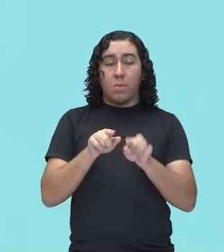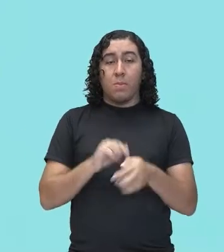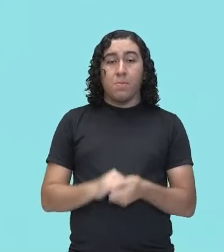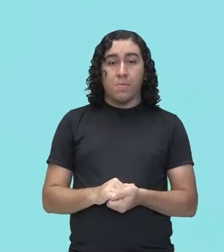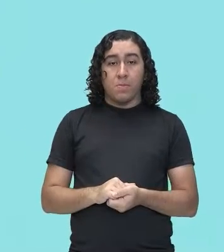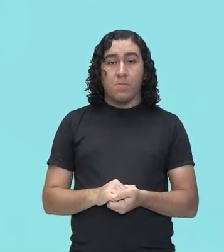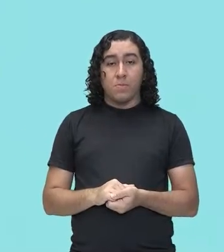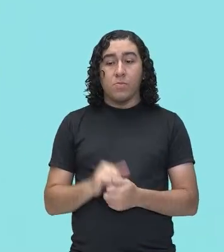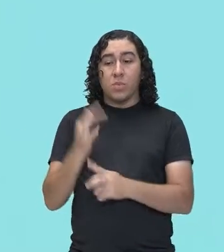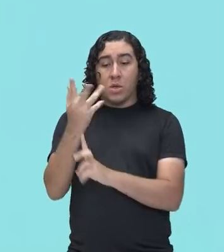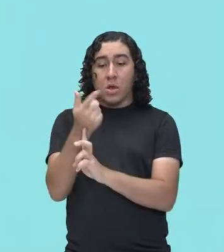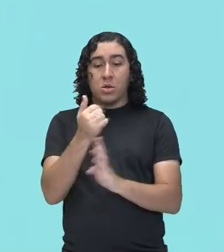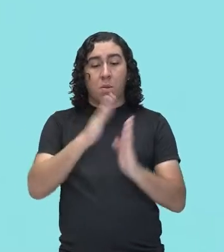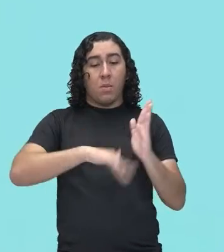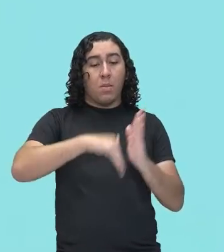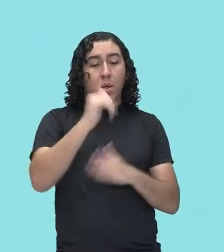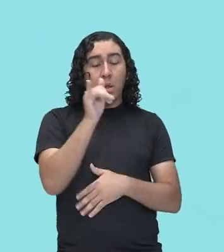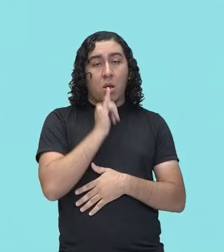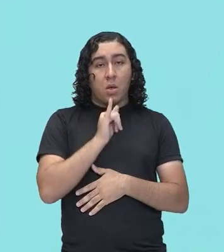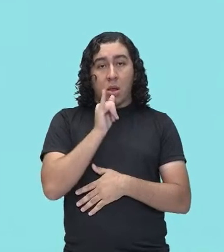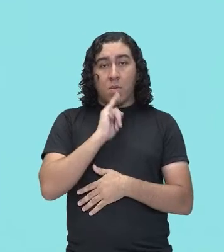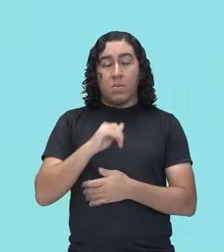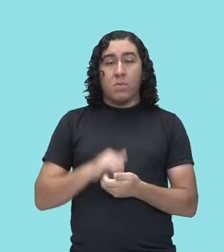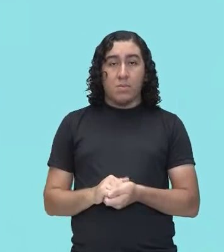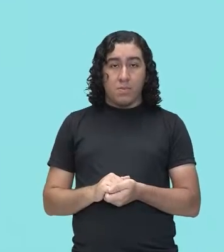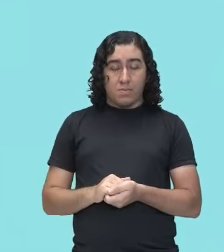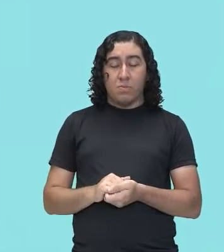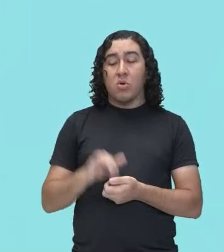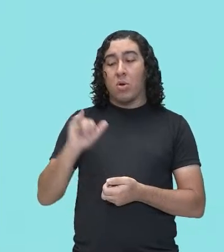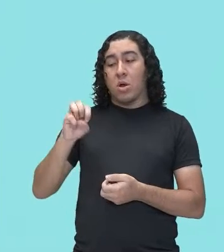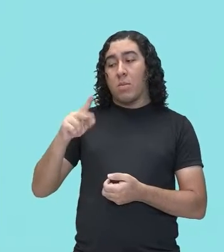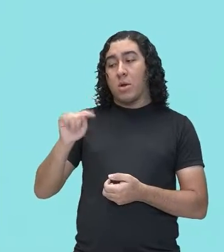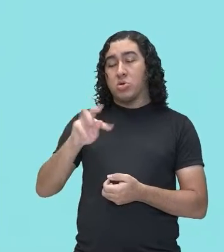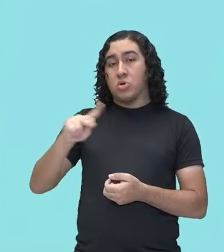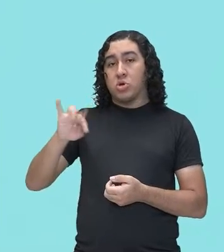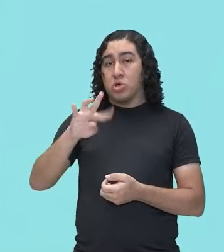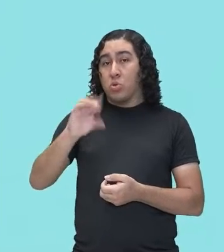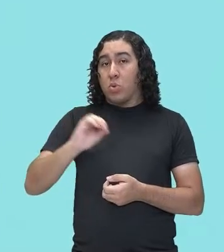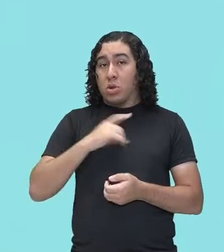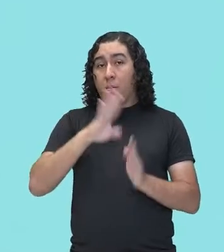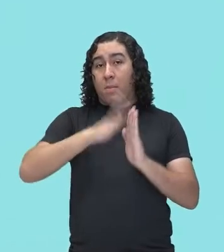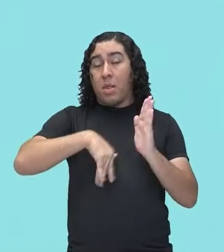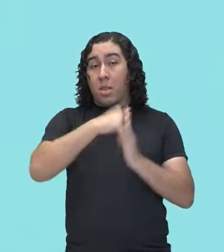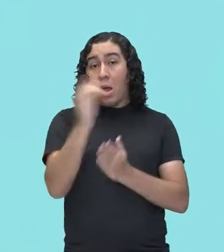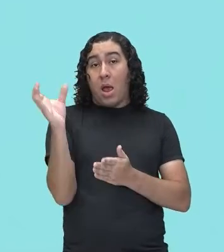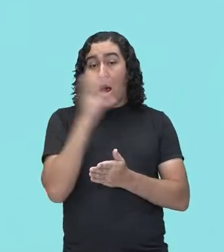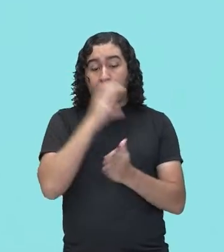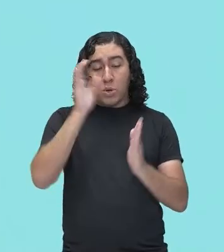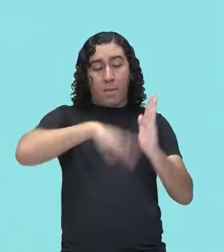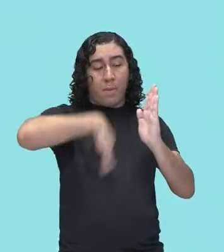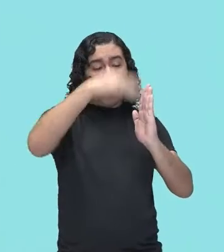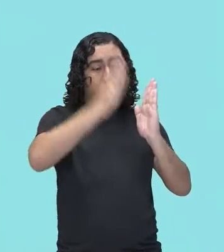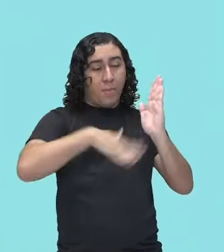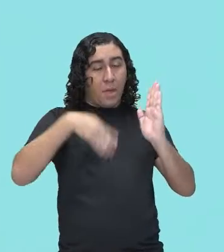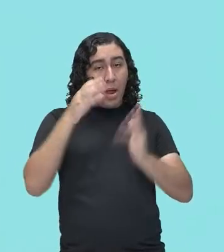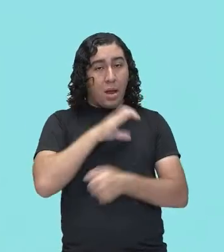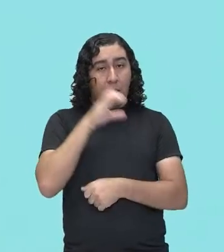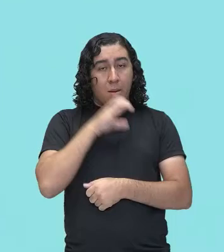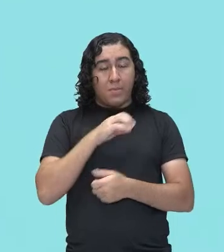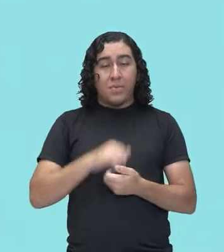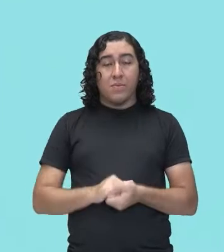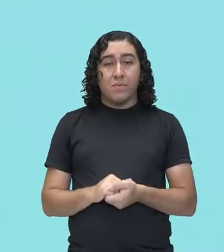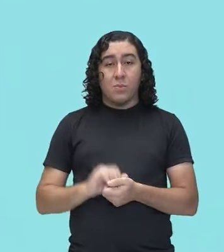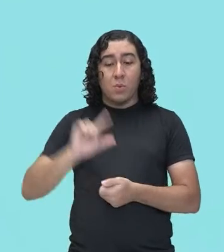eles pintam, por exemplo, no impressionismo, eles pintam ali rapidamente, pinceladas rápidas. No